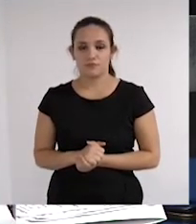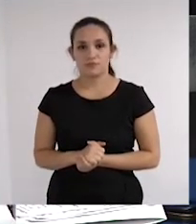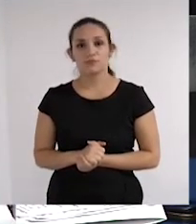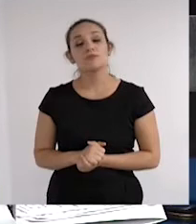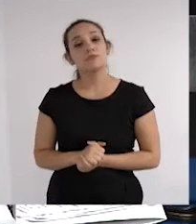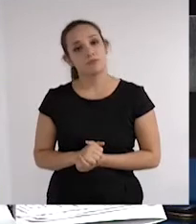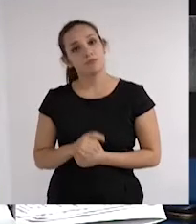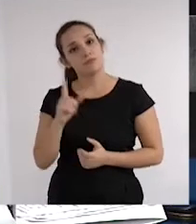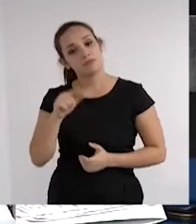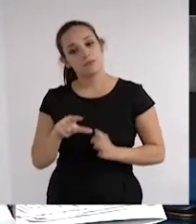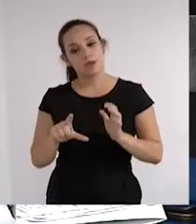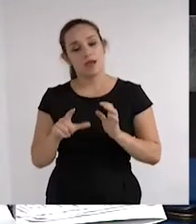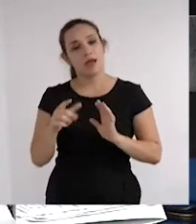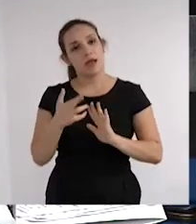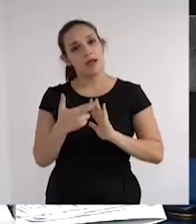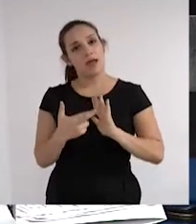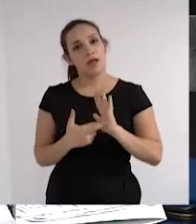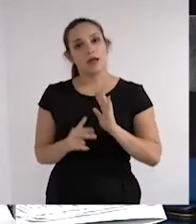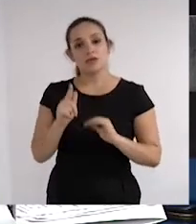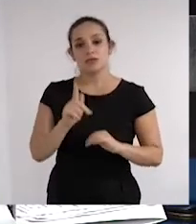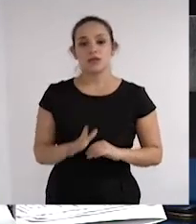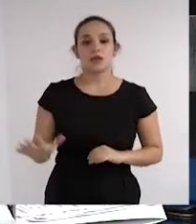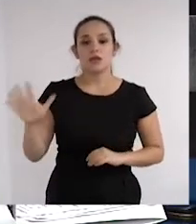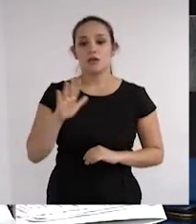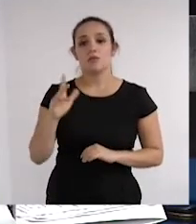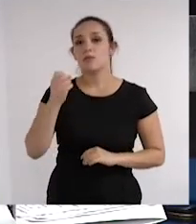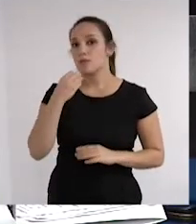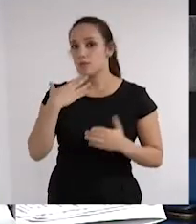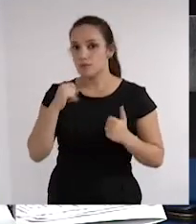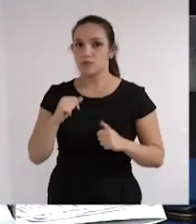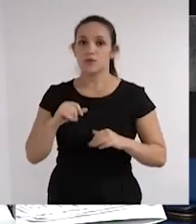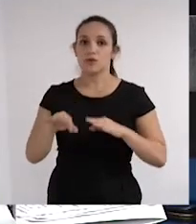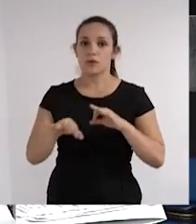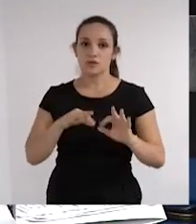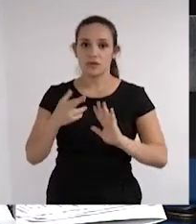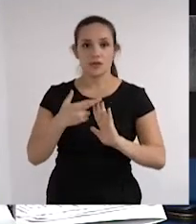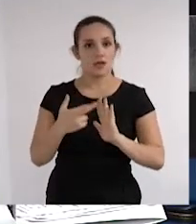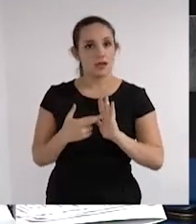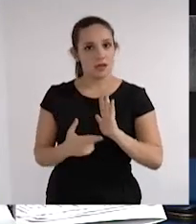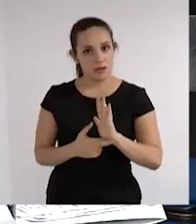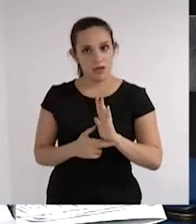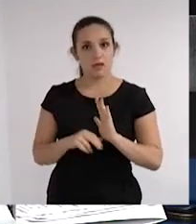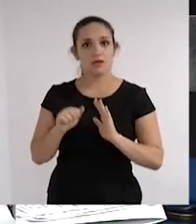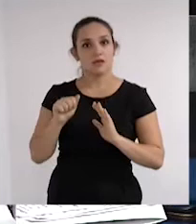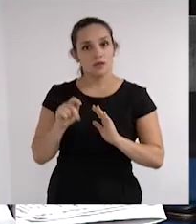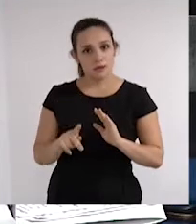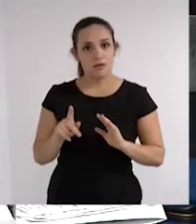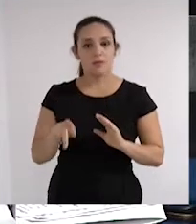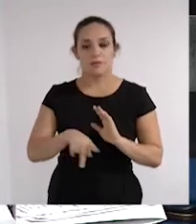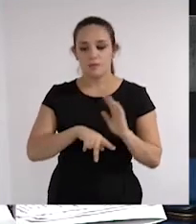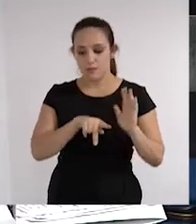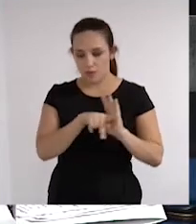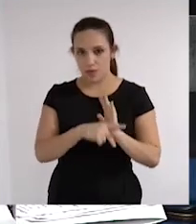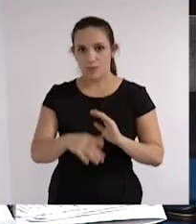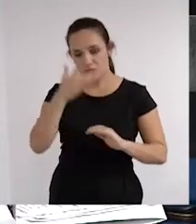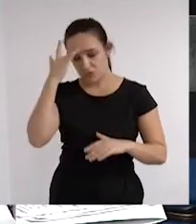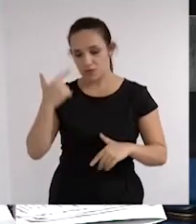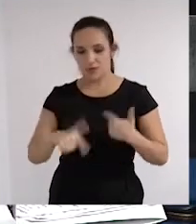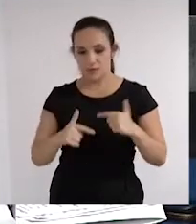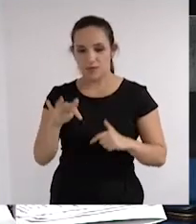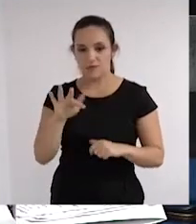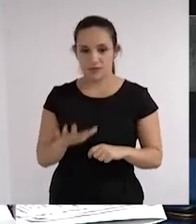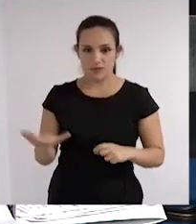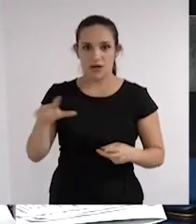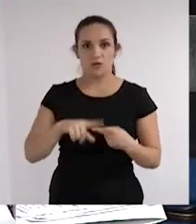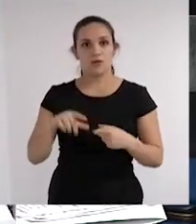dispõe sobre regras gerais para a organização e o funcionamento dos regimes próprios de previdência social dos servidores públicos da União, dos Estados, do